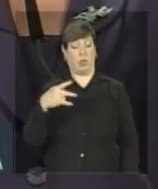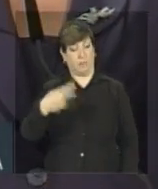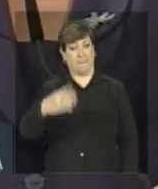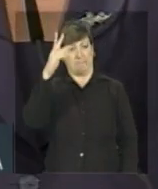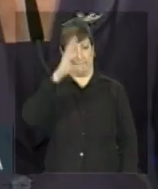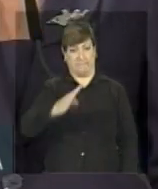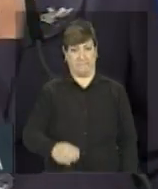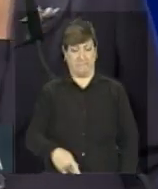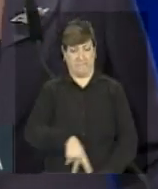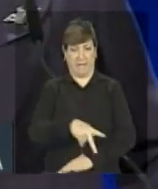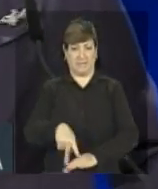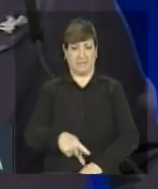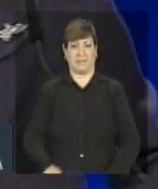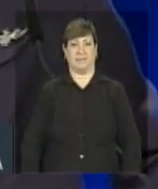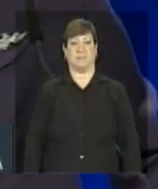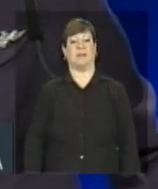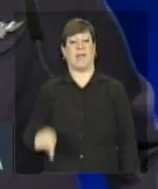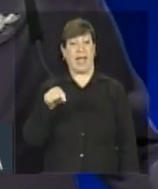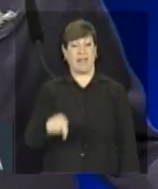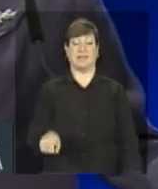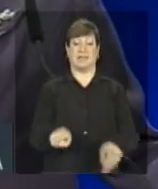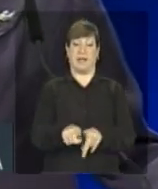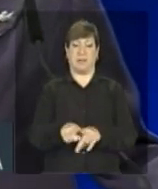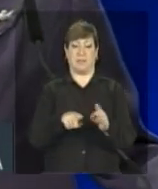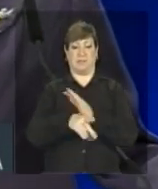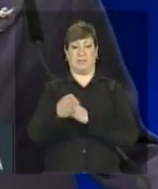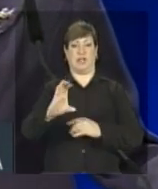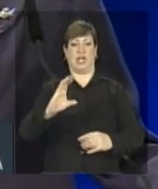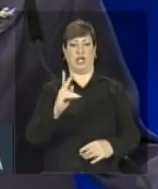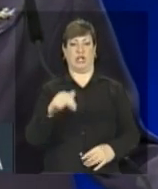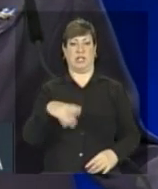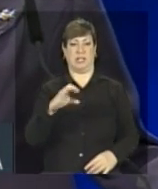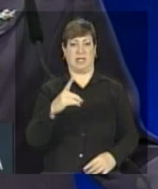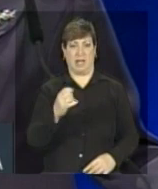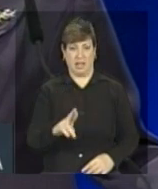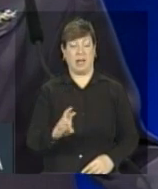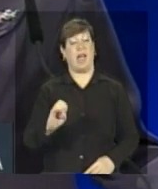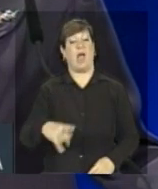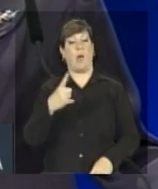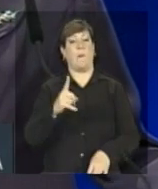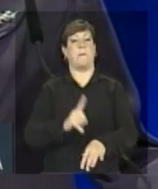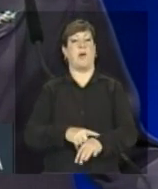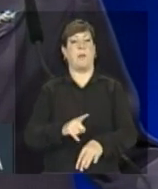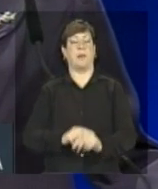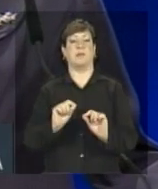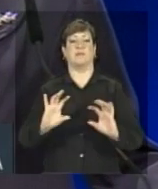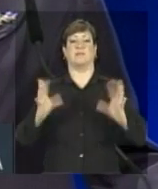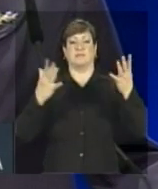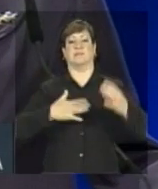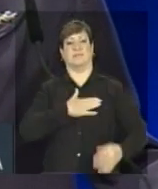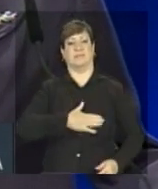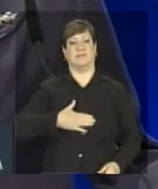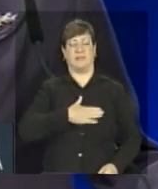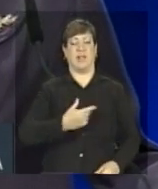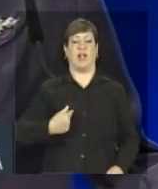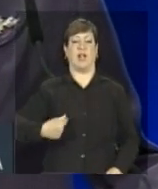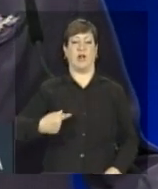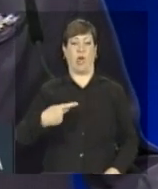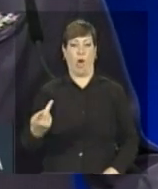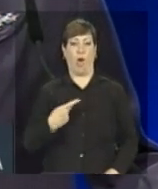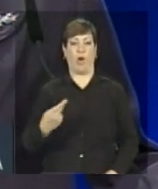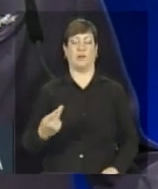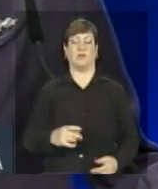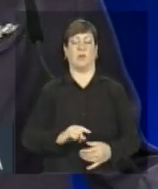Este também, senhora chanceler, é um momento de celebração de nossa longa e